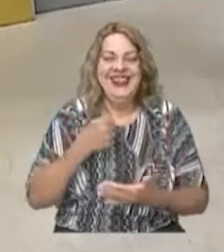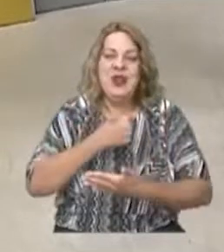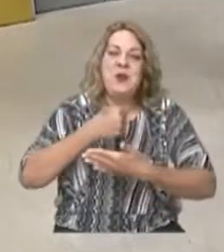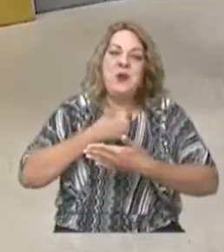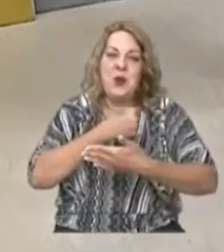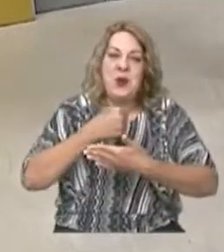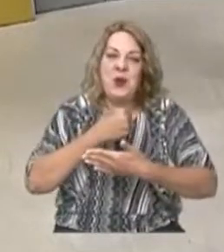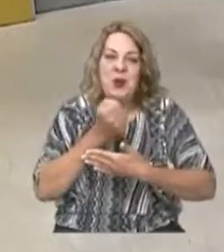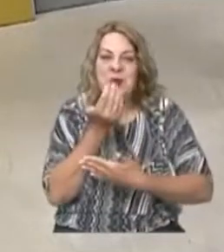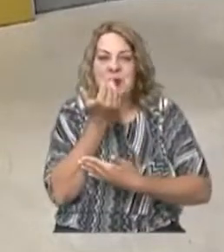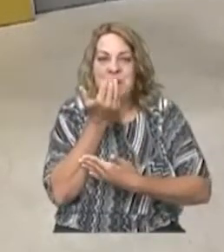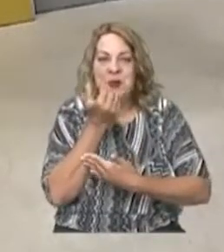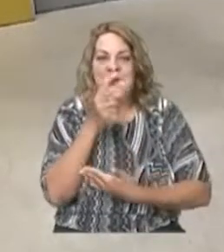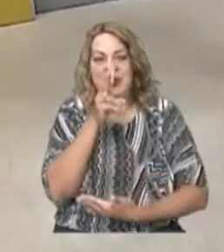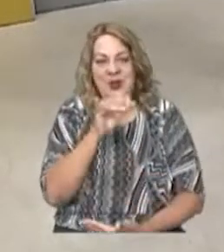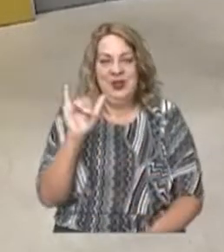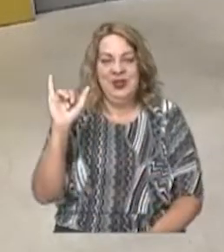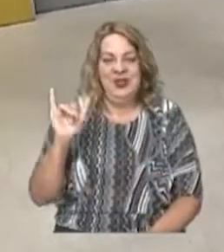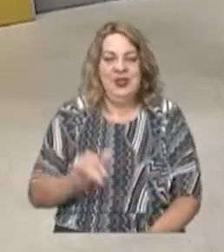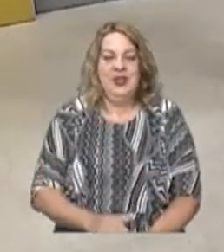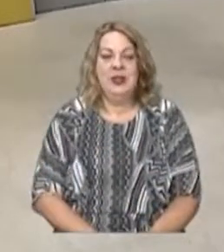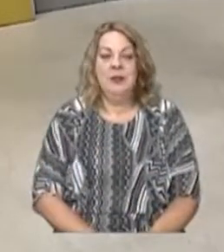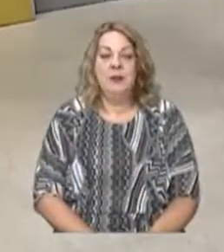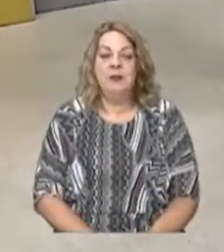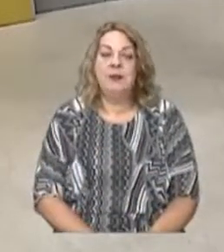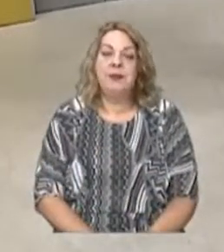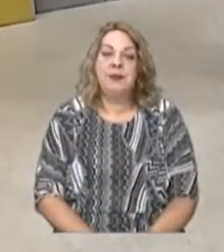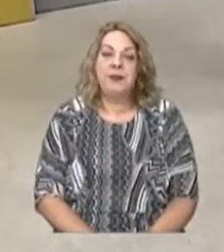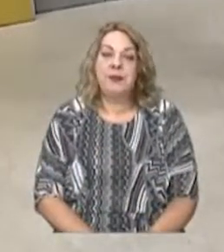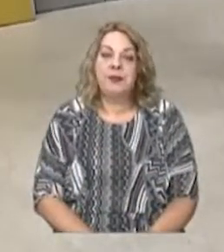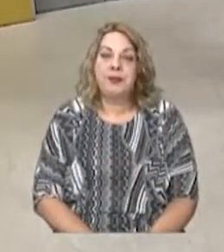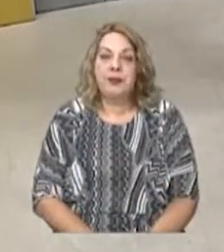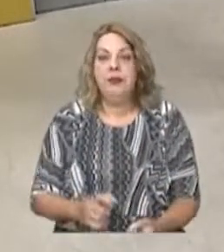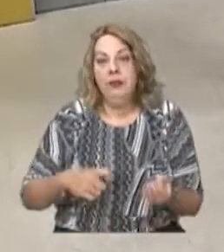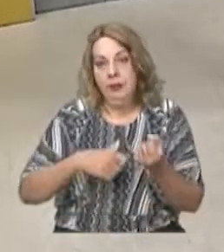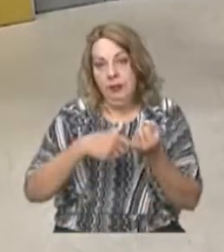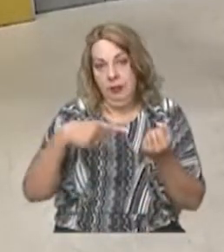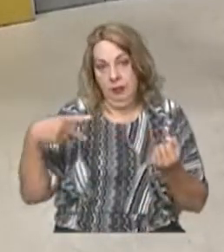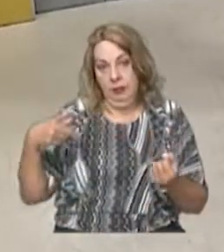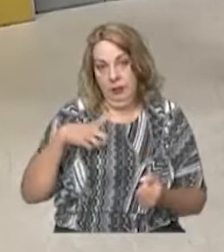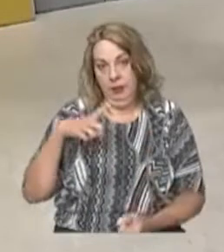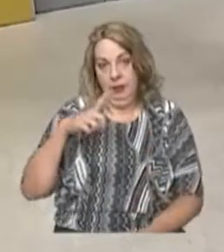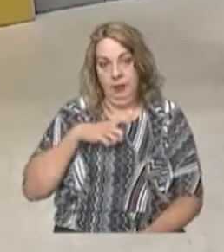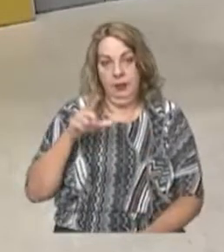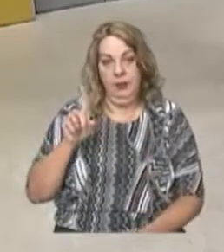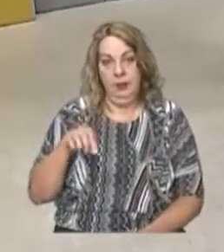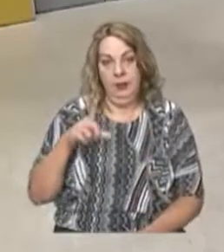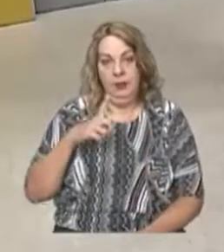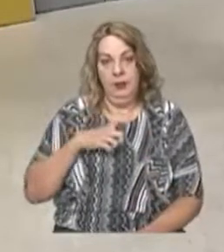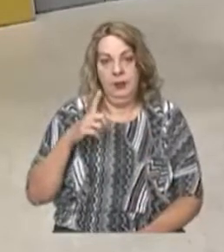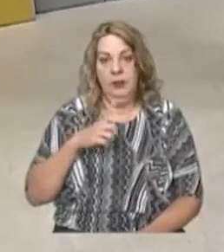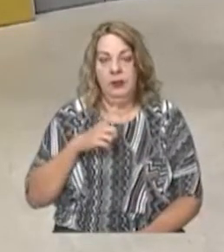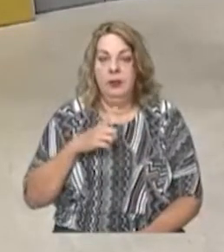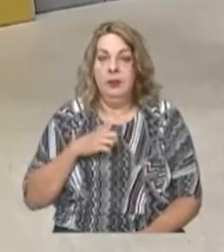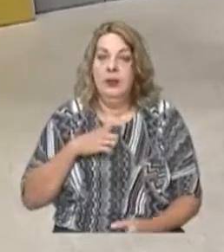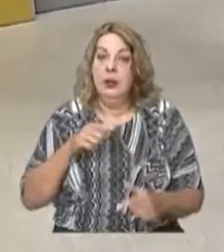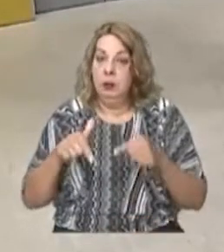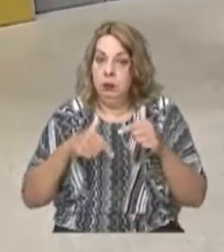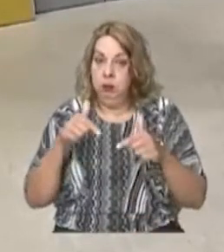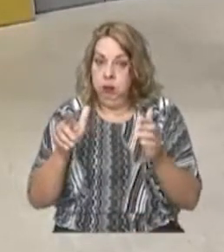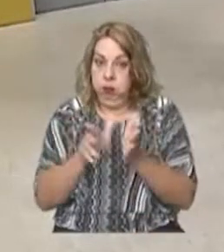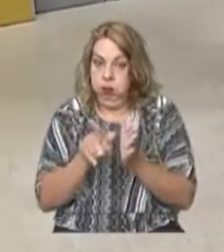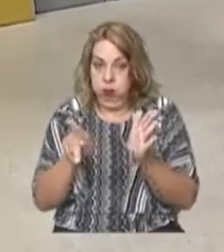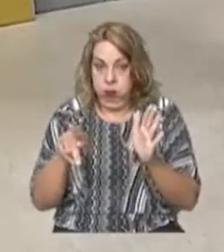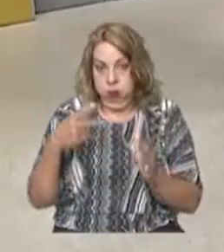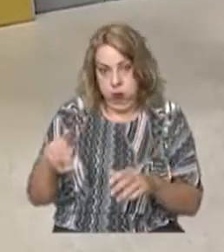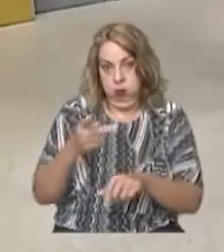bolinho! Pois é, gente. Lembrando a vocês que o Caju Cap é um título de capitalização de modalidade filantrópica